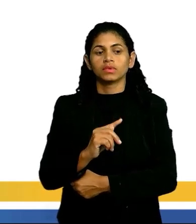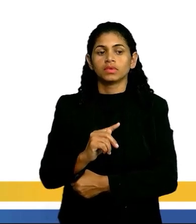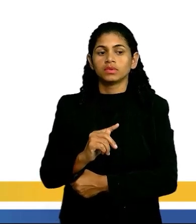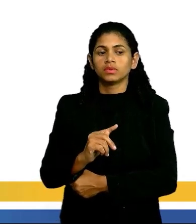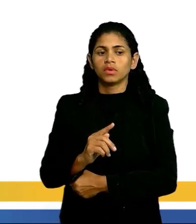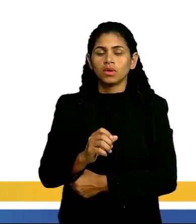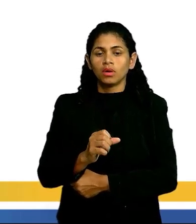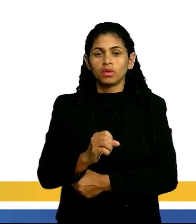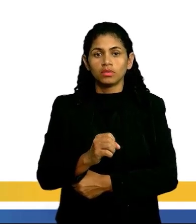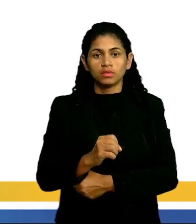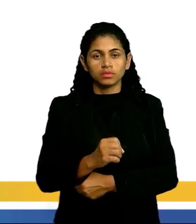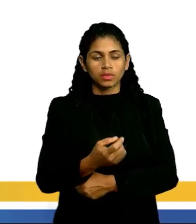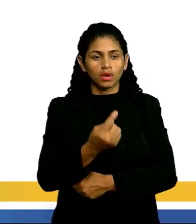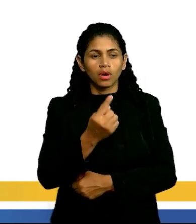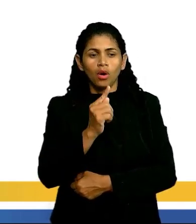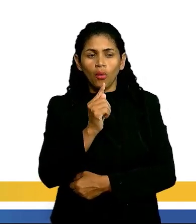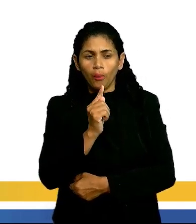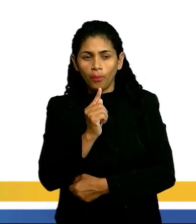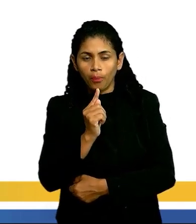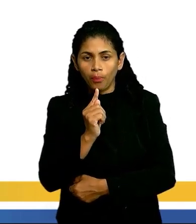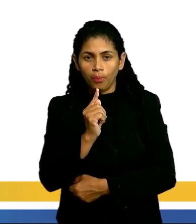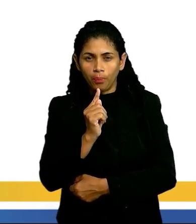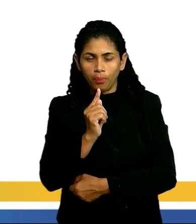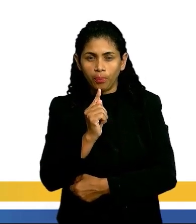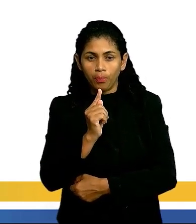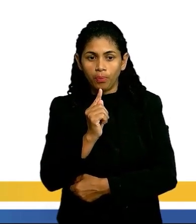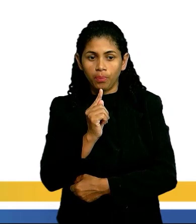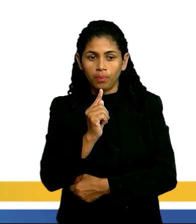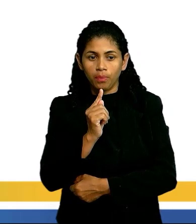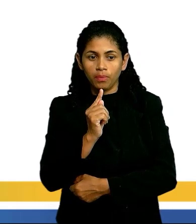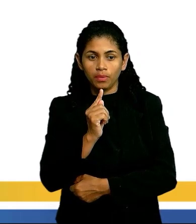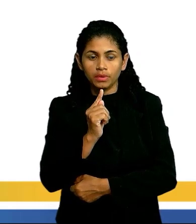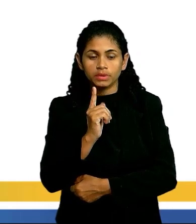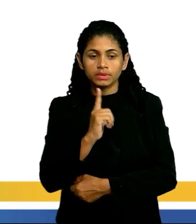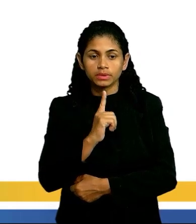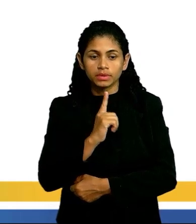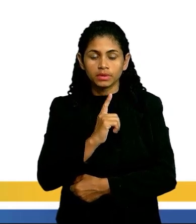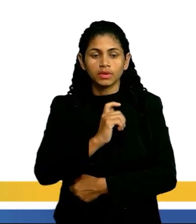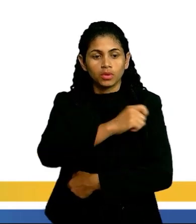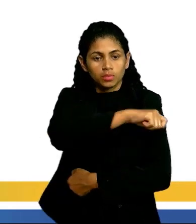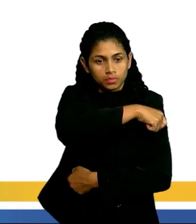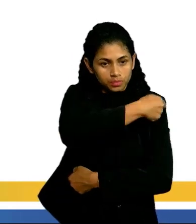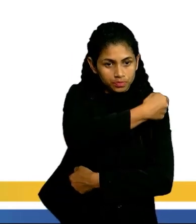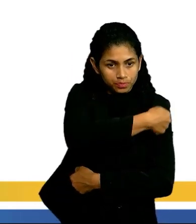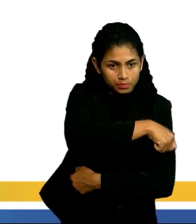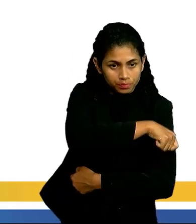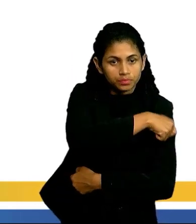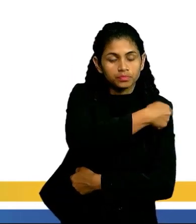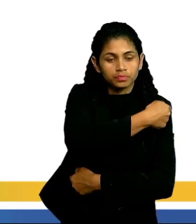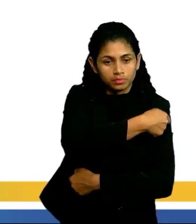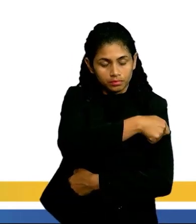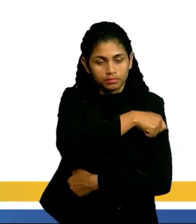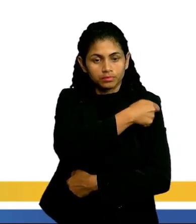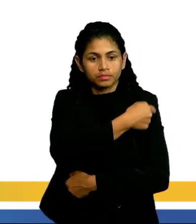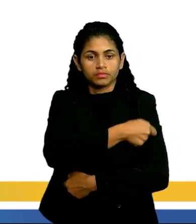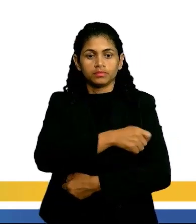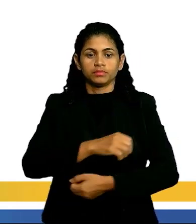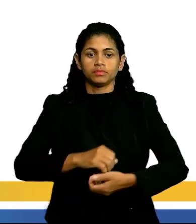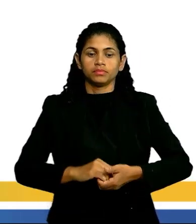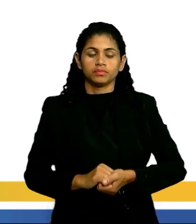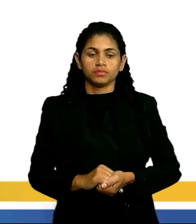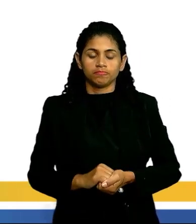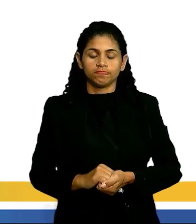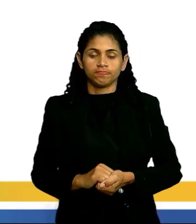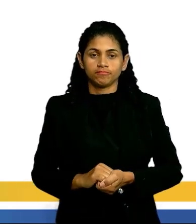oxirredução, que é o caso do bafômetro. Então eu tenho ali, ó, o etanol, né, que é o álcool comum. Esse etanol